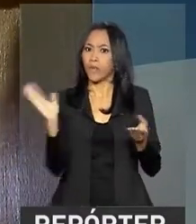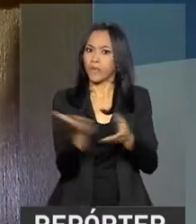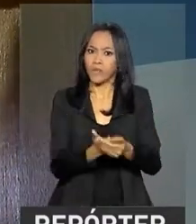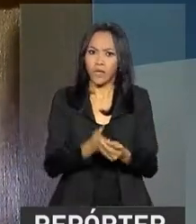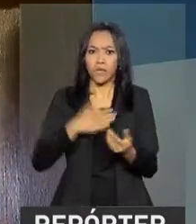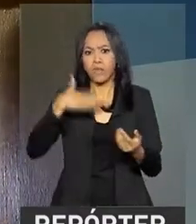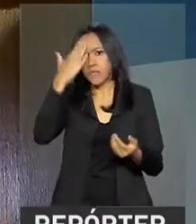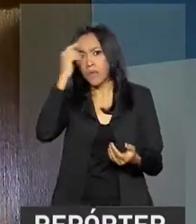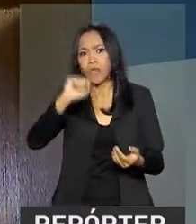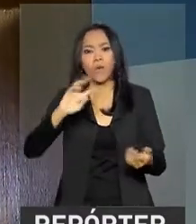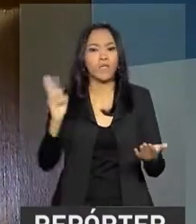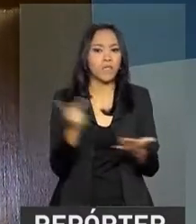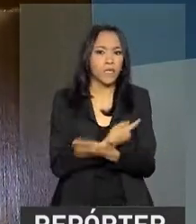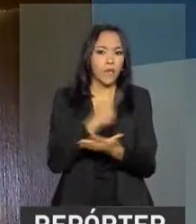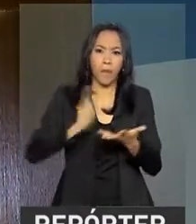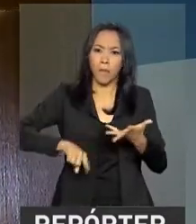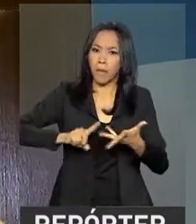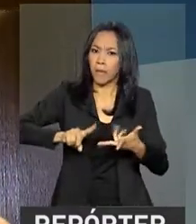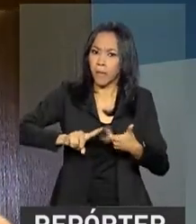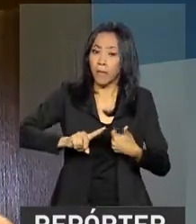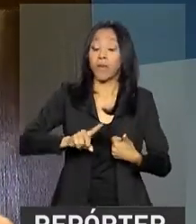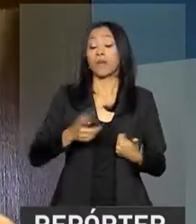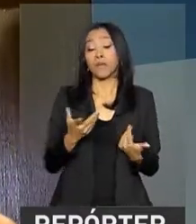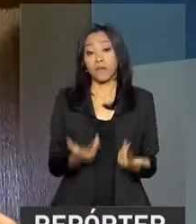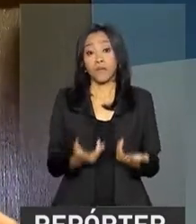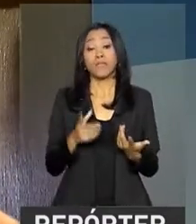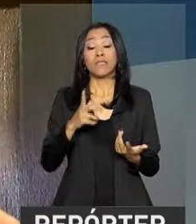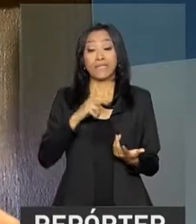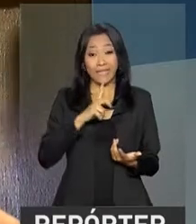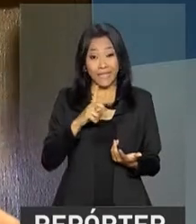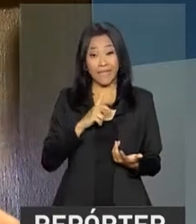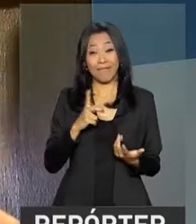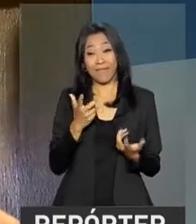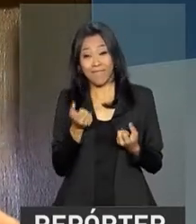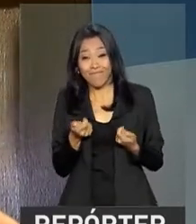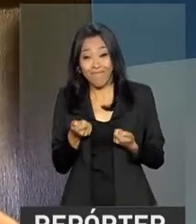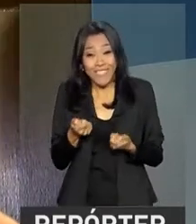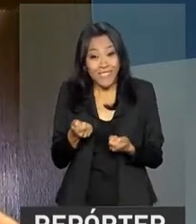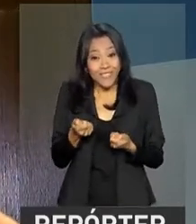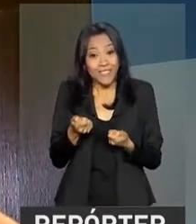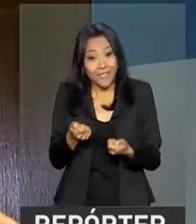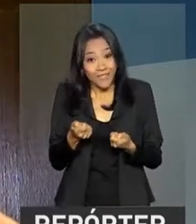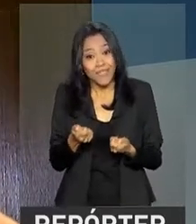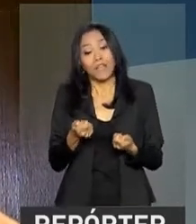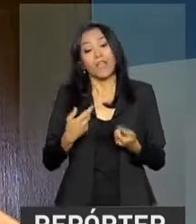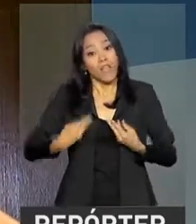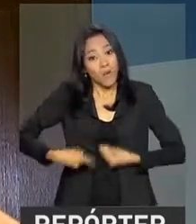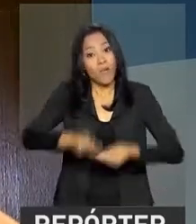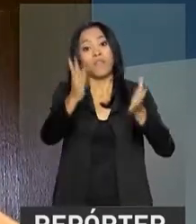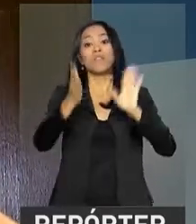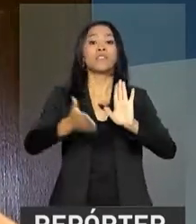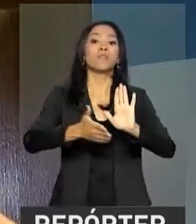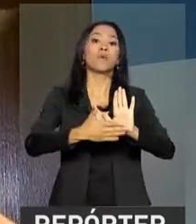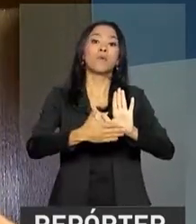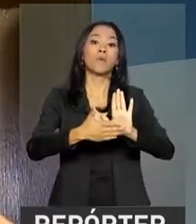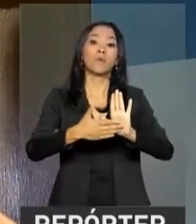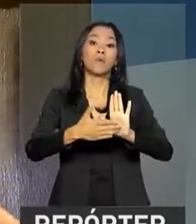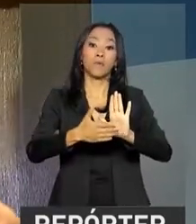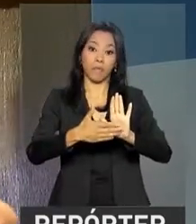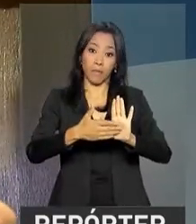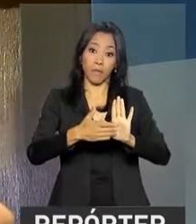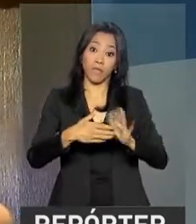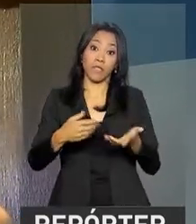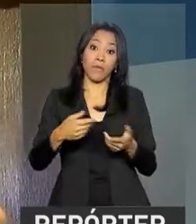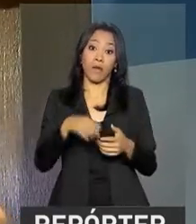tem a menor sombra de dúvida mas infelizmente há uma resistência muito grande ah eu levei esse problema da ordem advogados do brasil dizendo olha